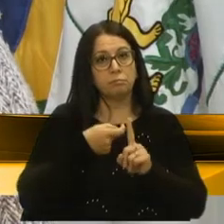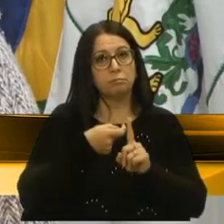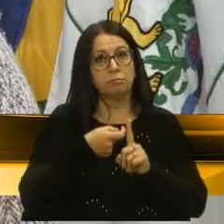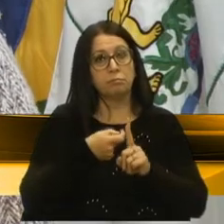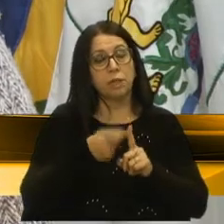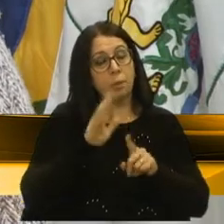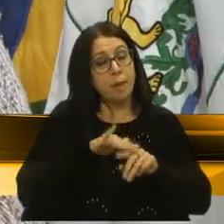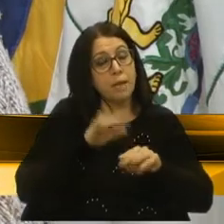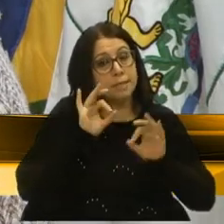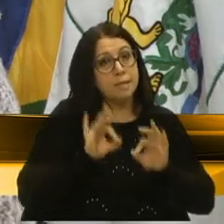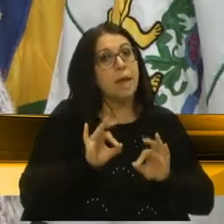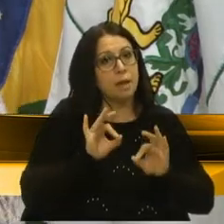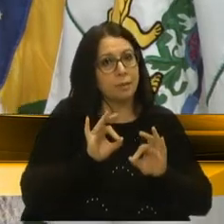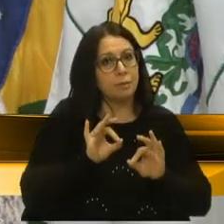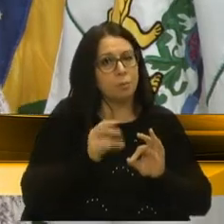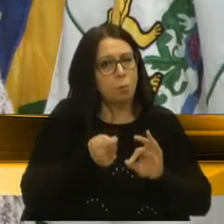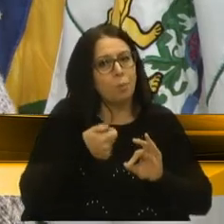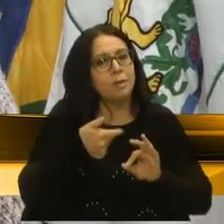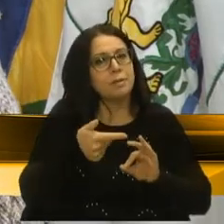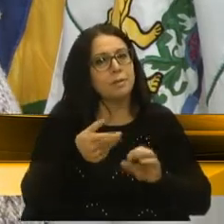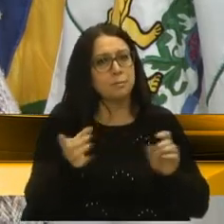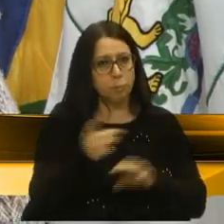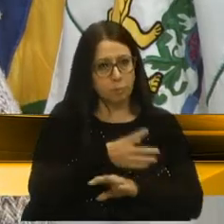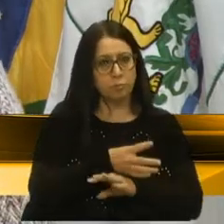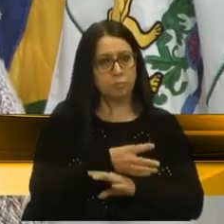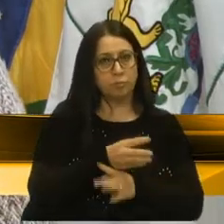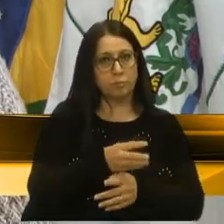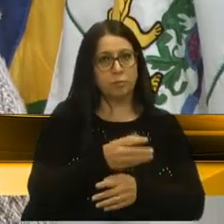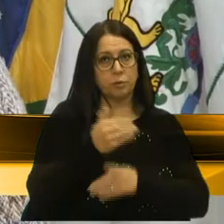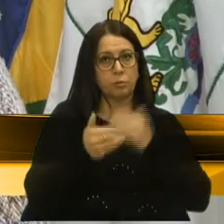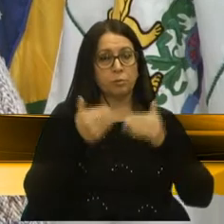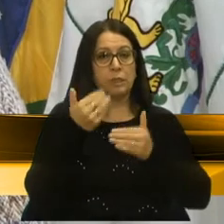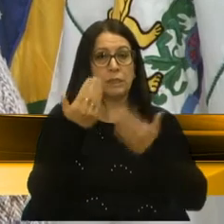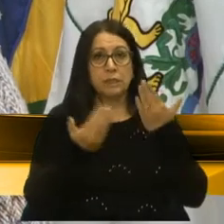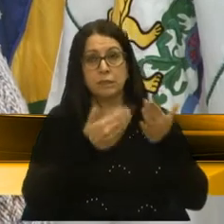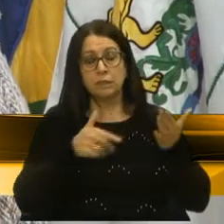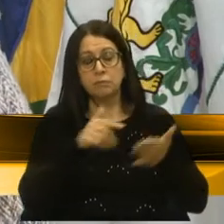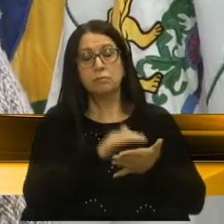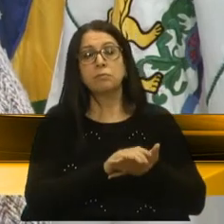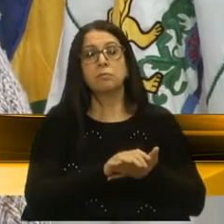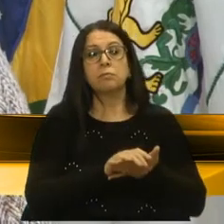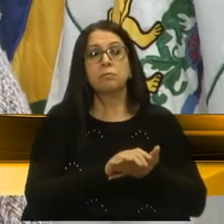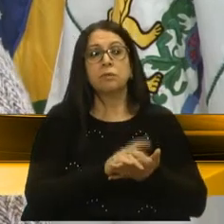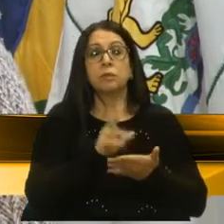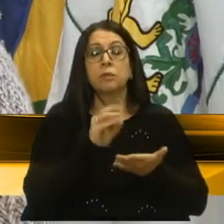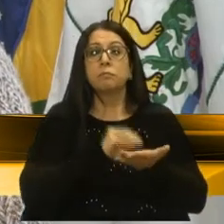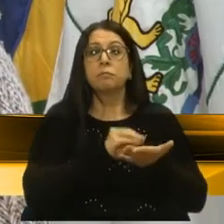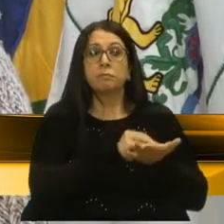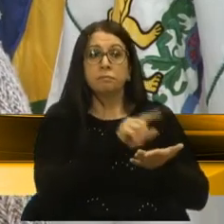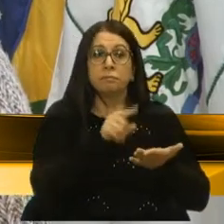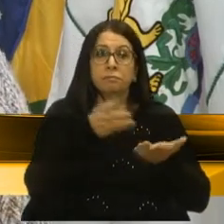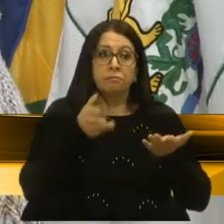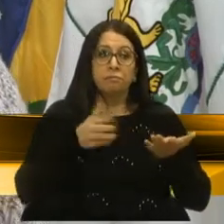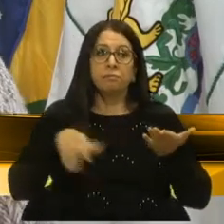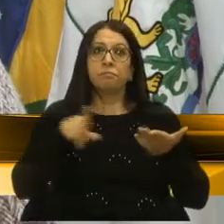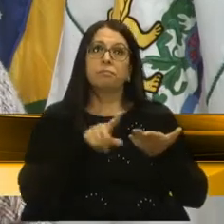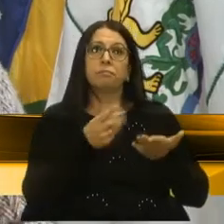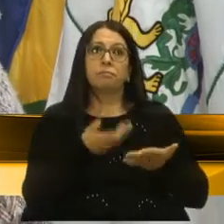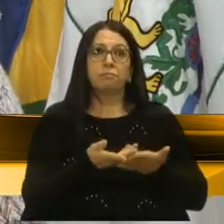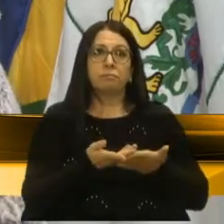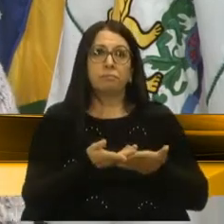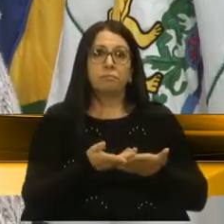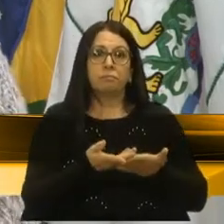mais adequado, que já estaria quase praticamente pronto, né, o processo de licitação. O que faltaria agora seria a questão